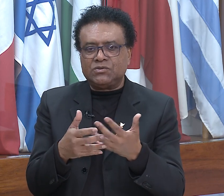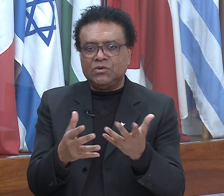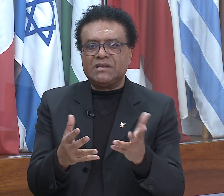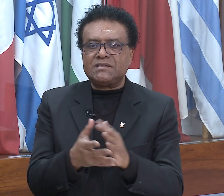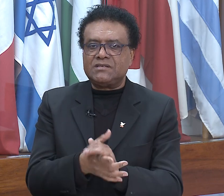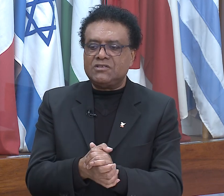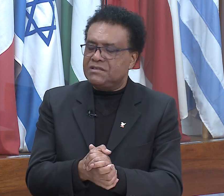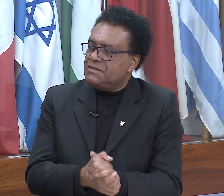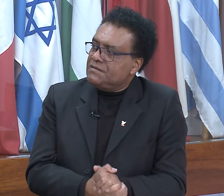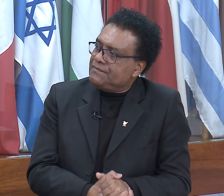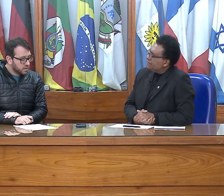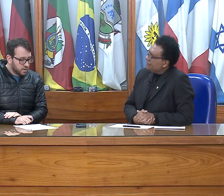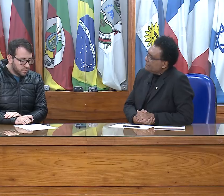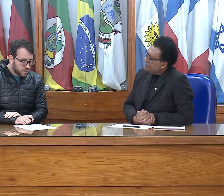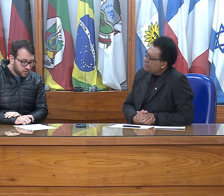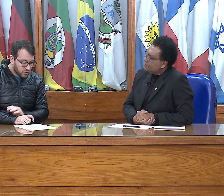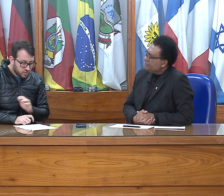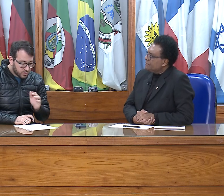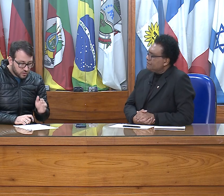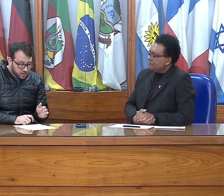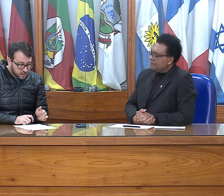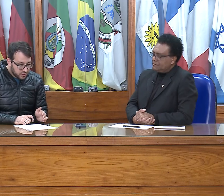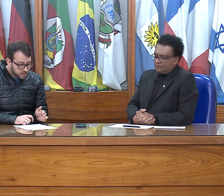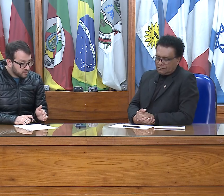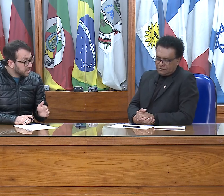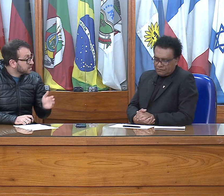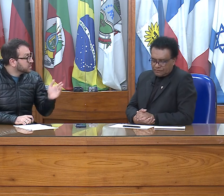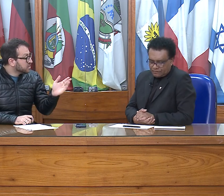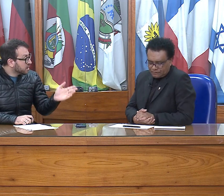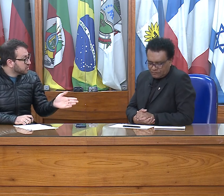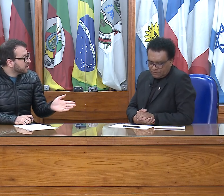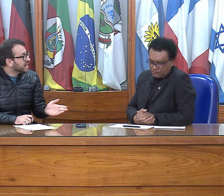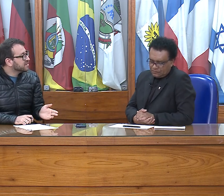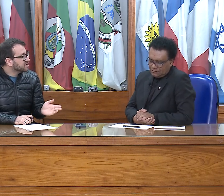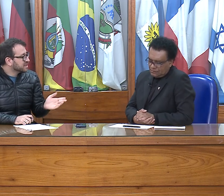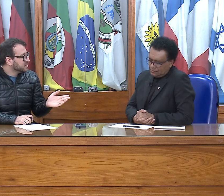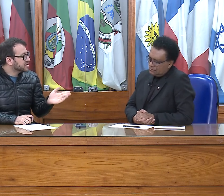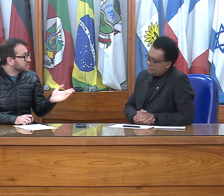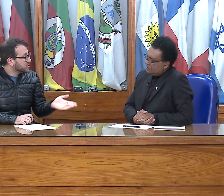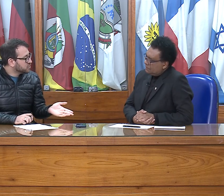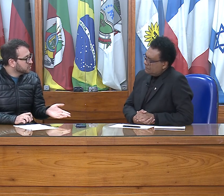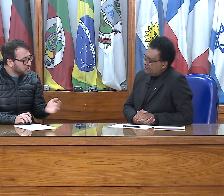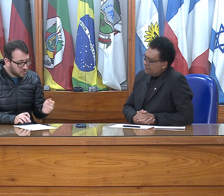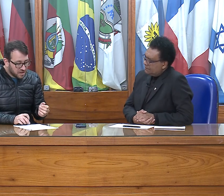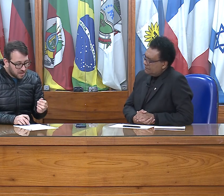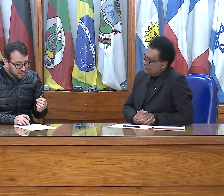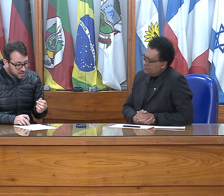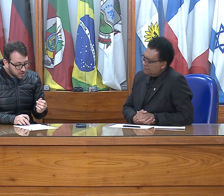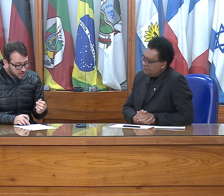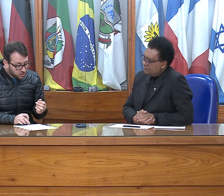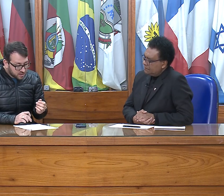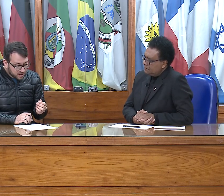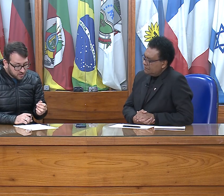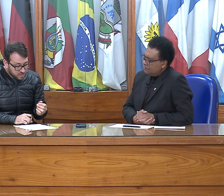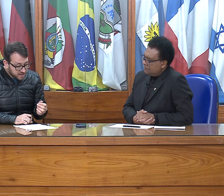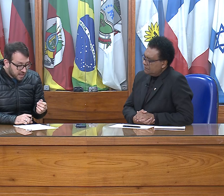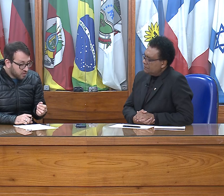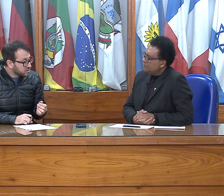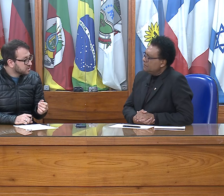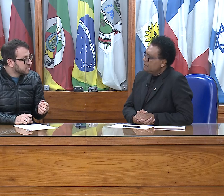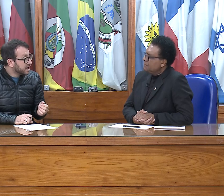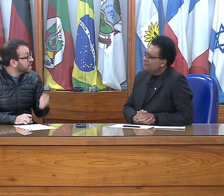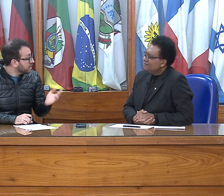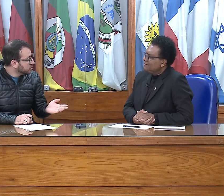de todas as etnias Vereador o senhor acho que acabou de falar também outra comissão